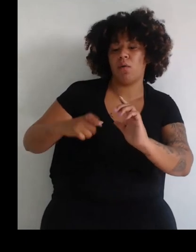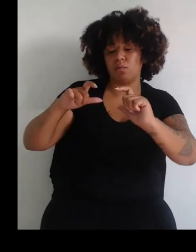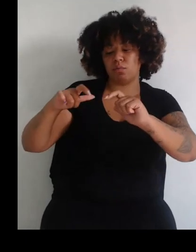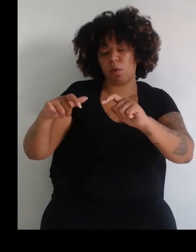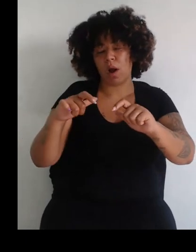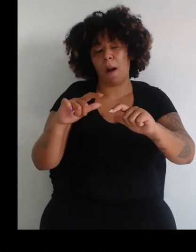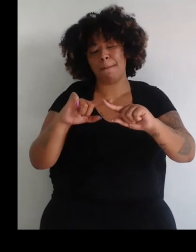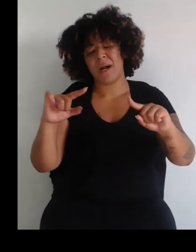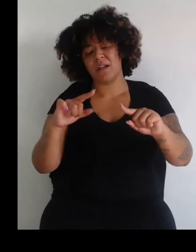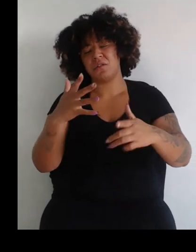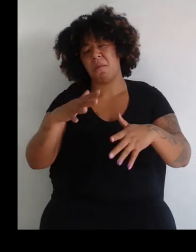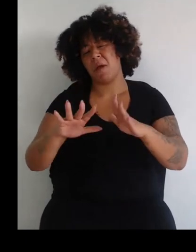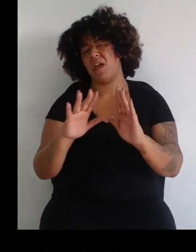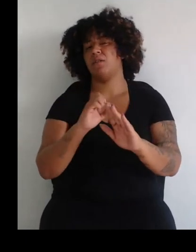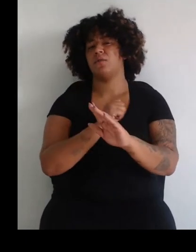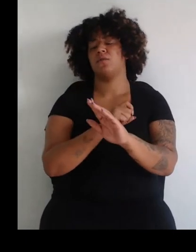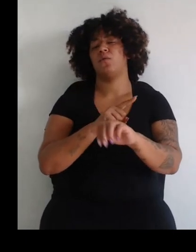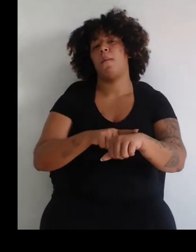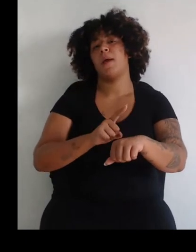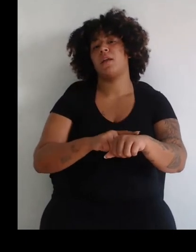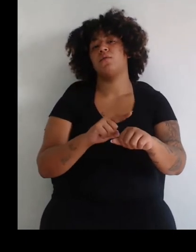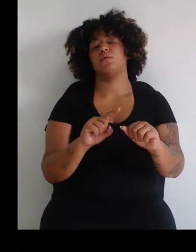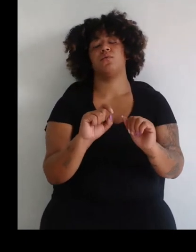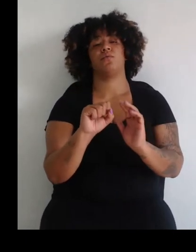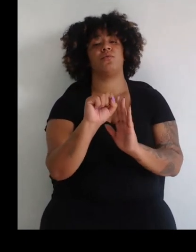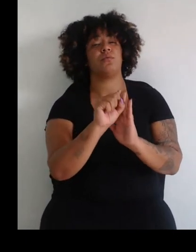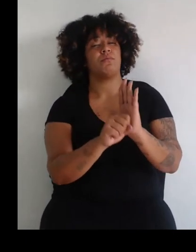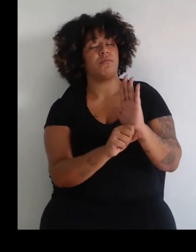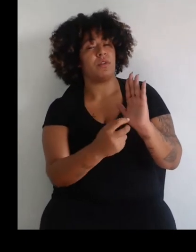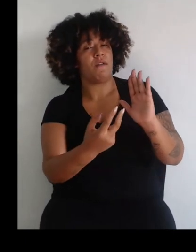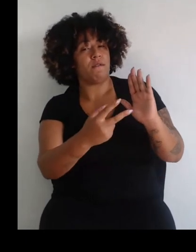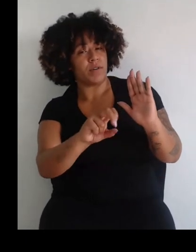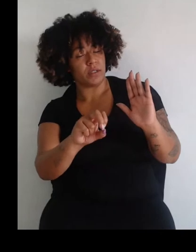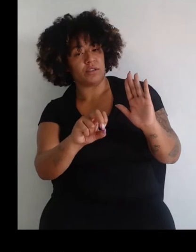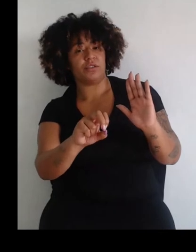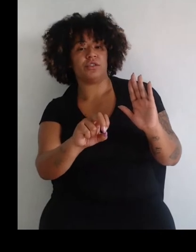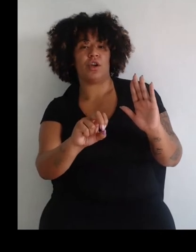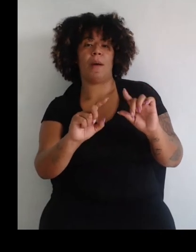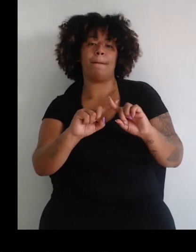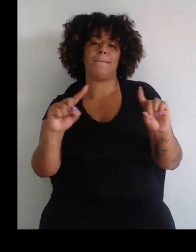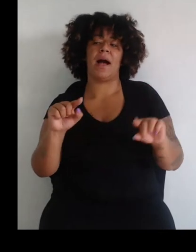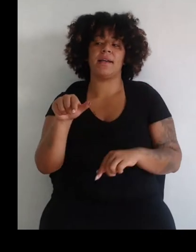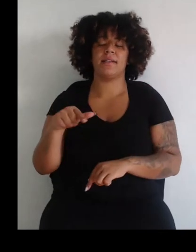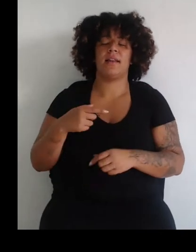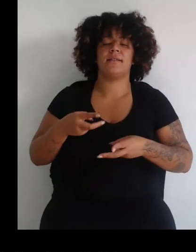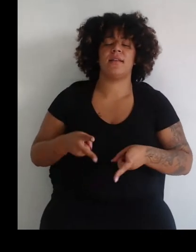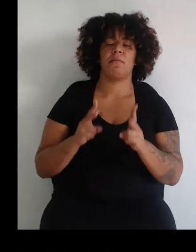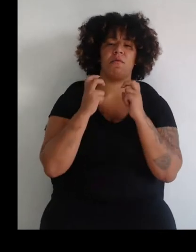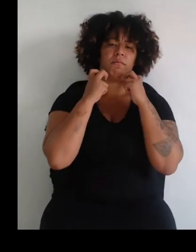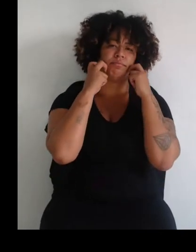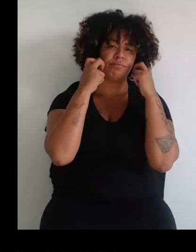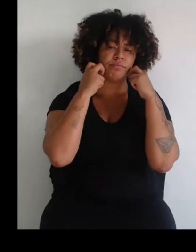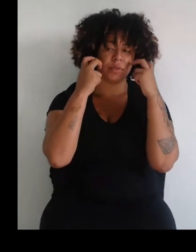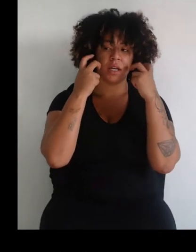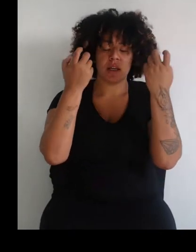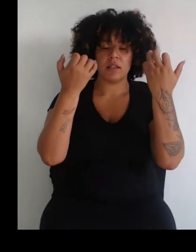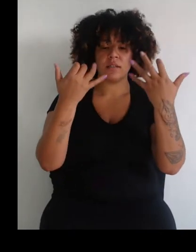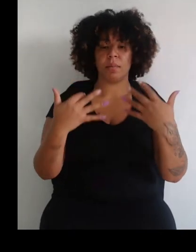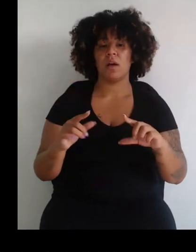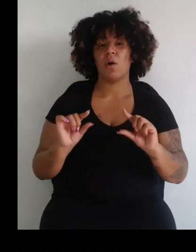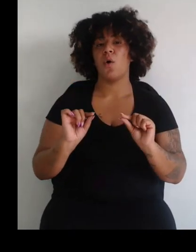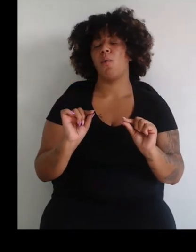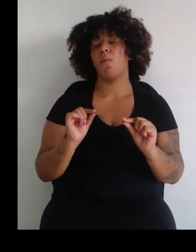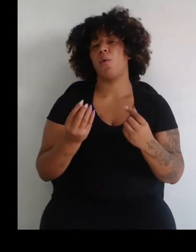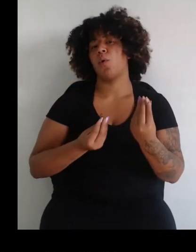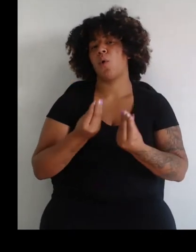1920 E aí como também menciona a sua terrível timidez na adolescência descrevendo-se como abre aspas o